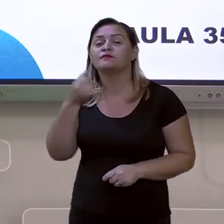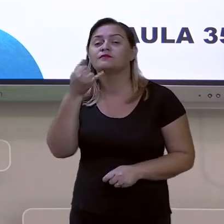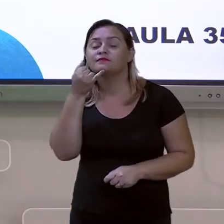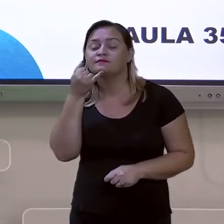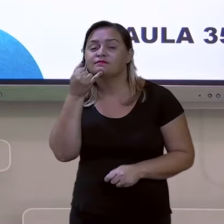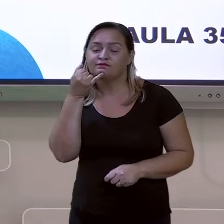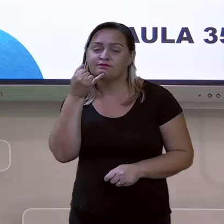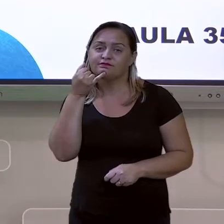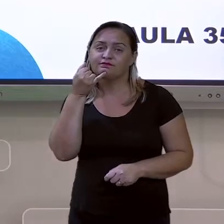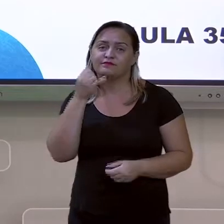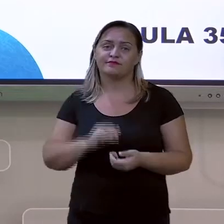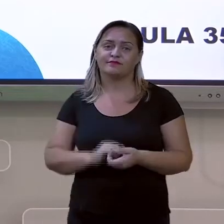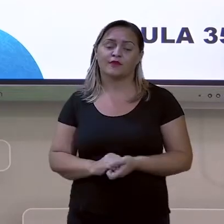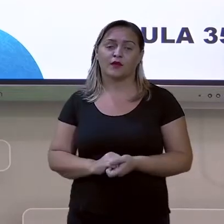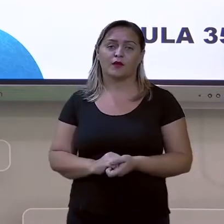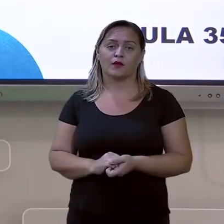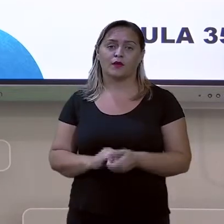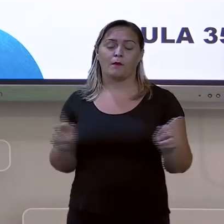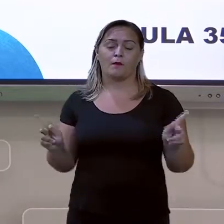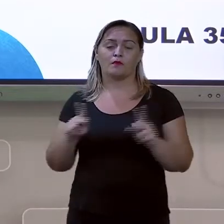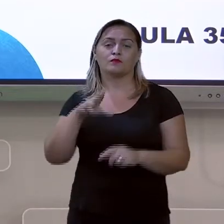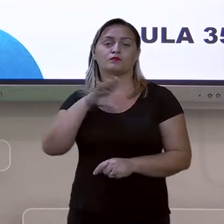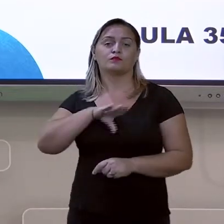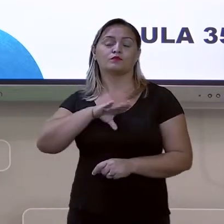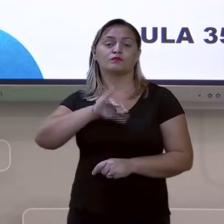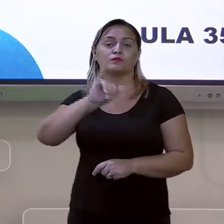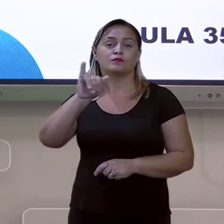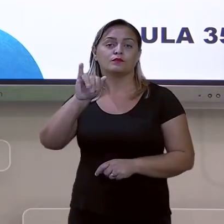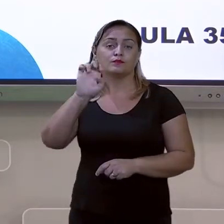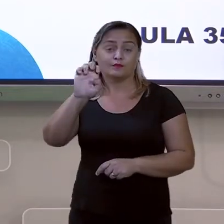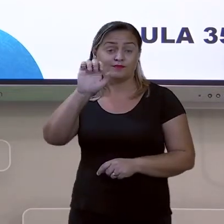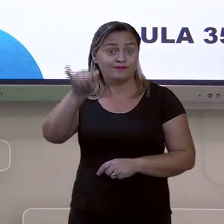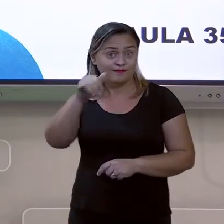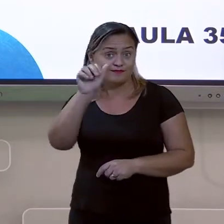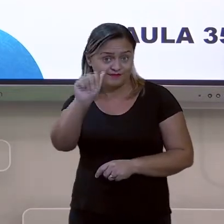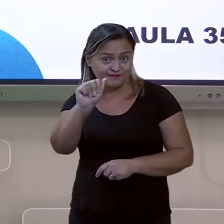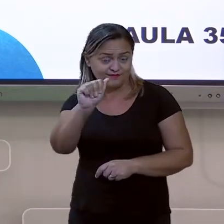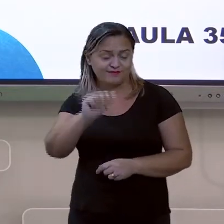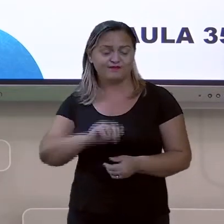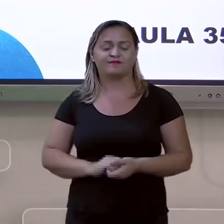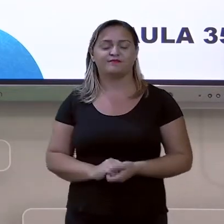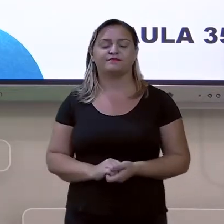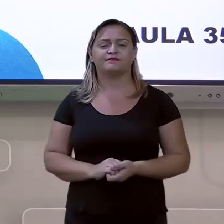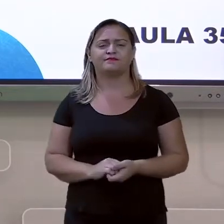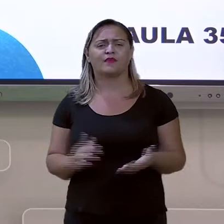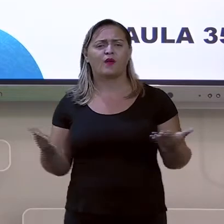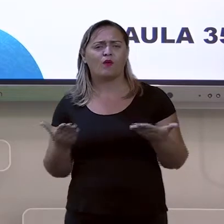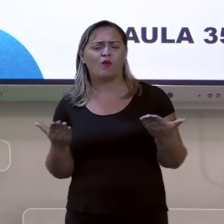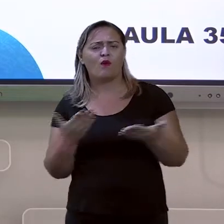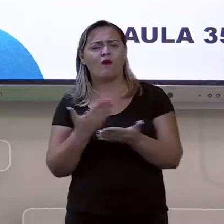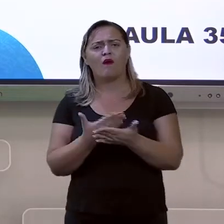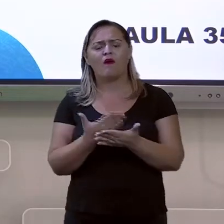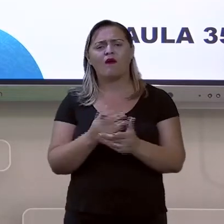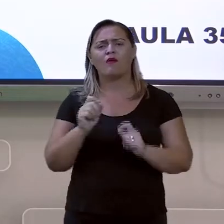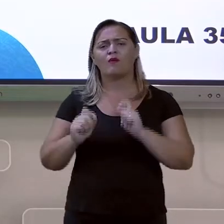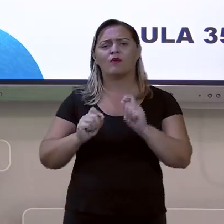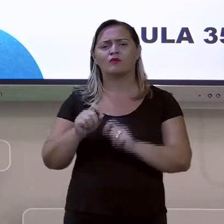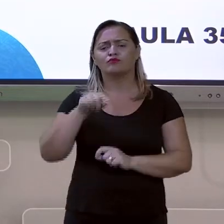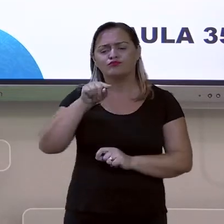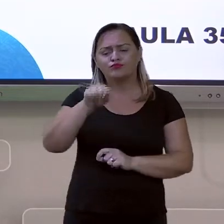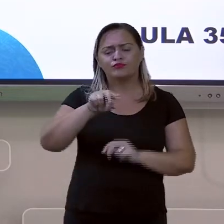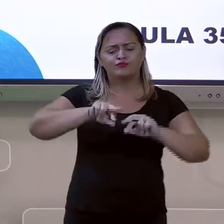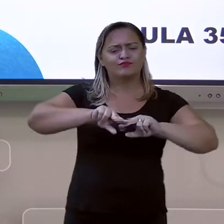EJA. Hoje conversaremos sobre sinais de pontuação. Bom, nós já conhecemos alguns sinais